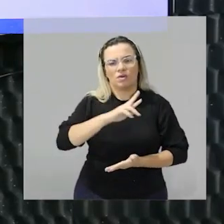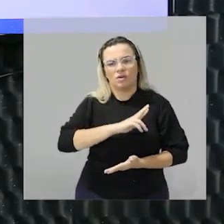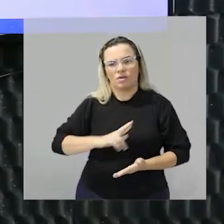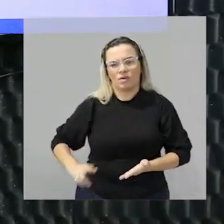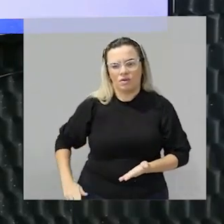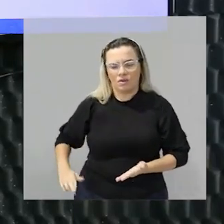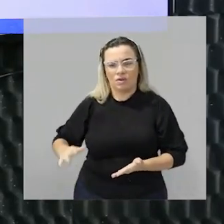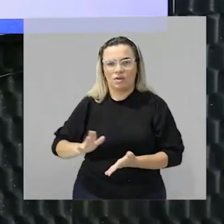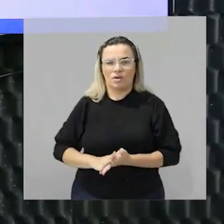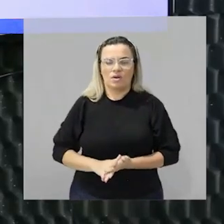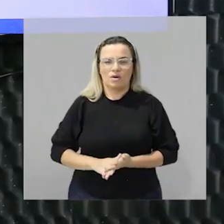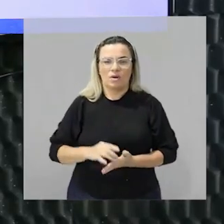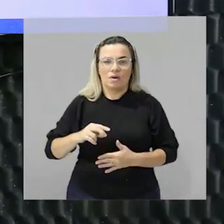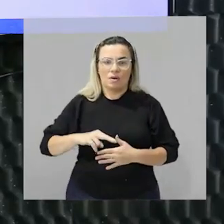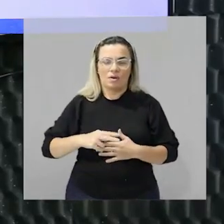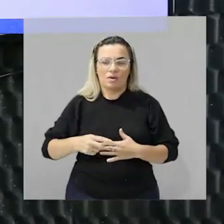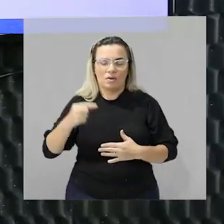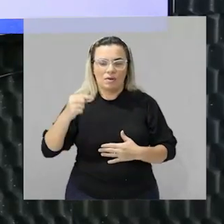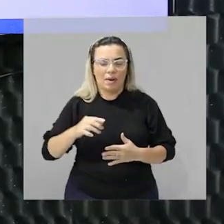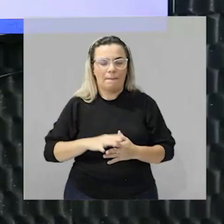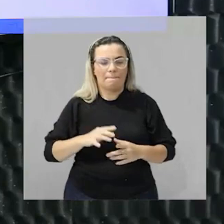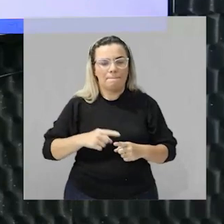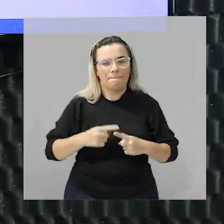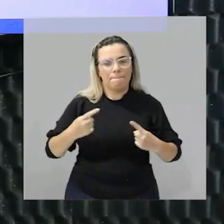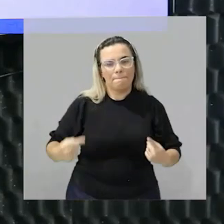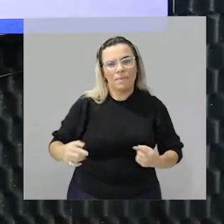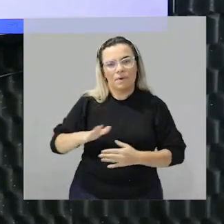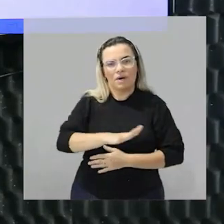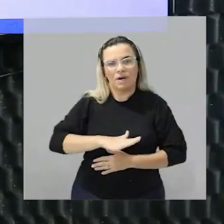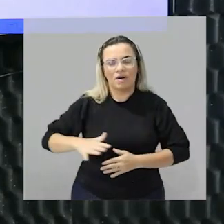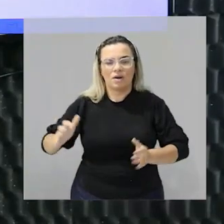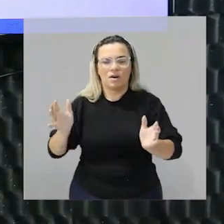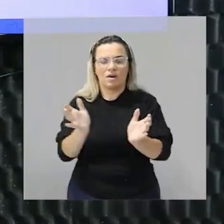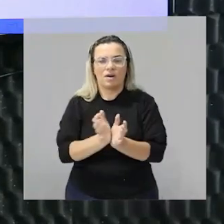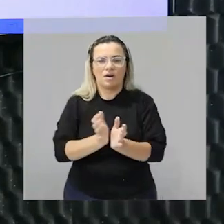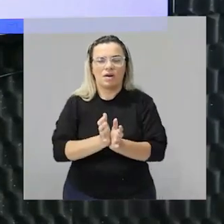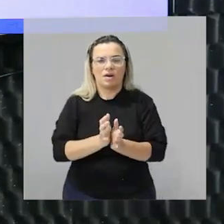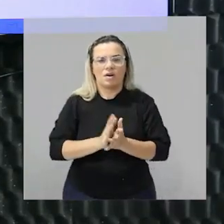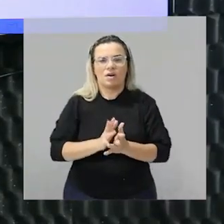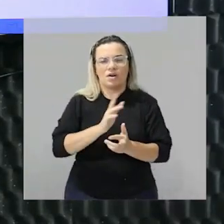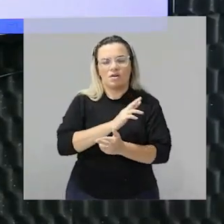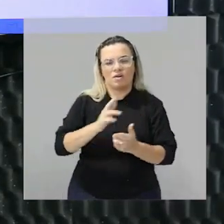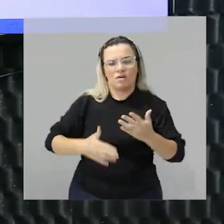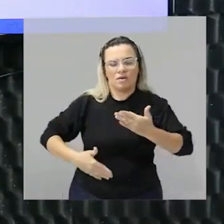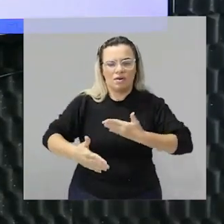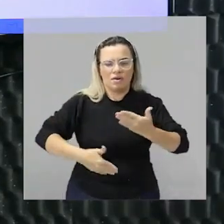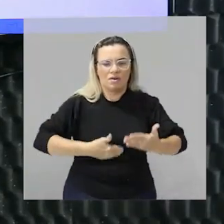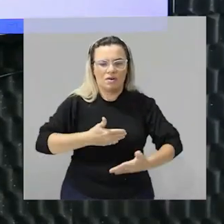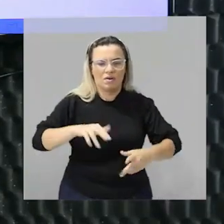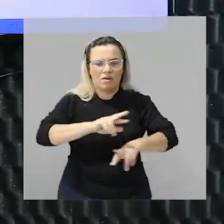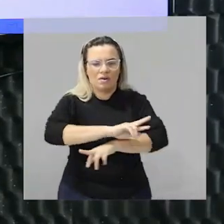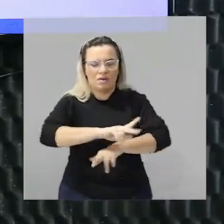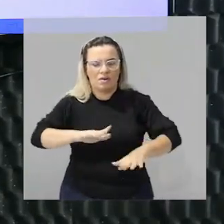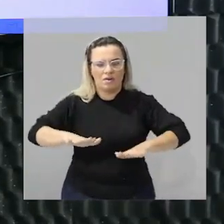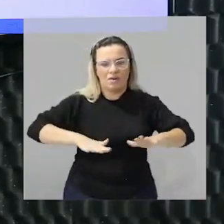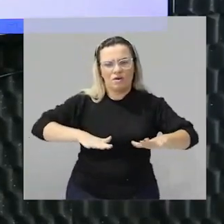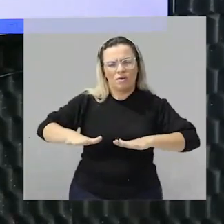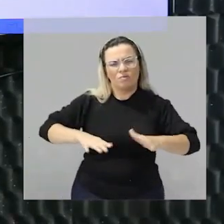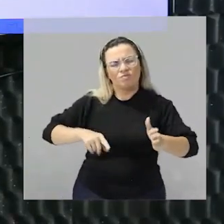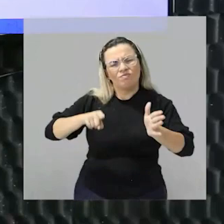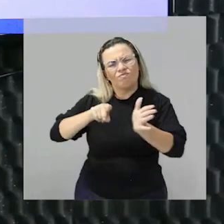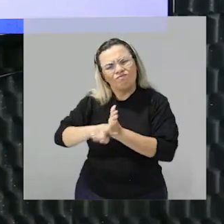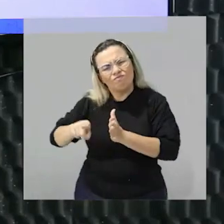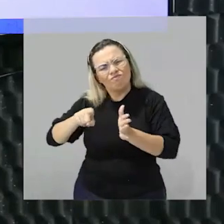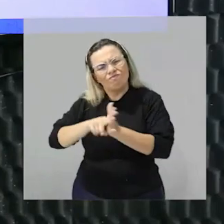não participarem da cidadania, esses setores se envolveram em diversos movimentos questionando